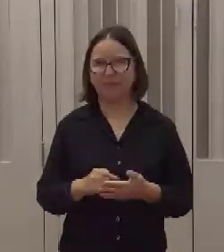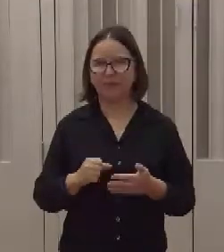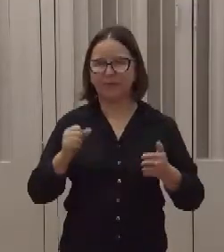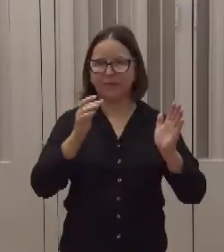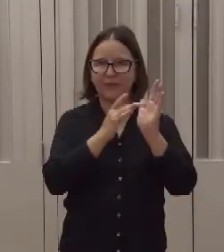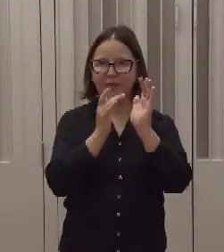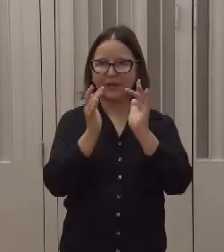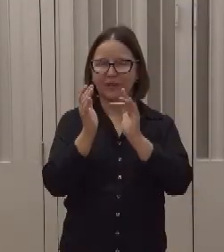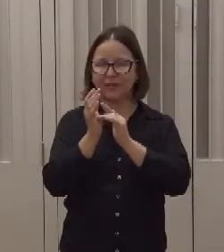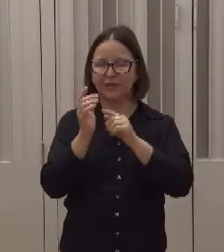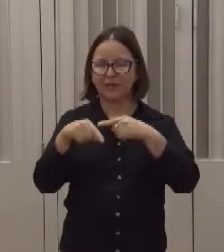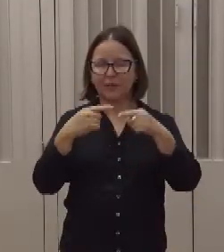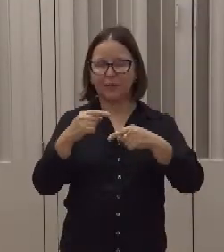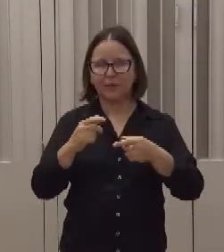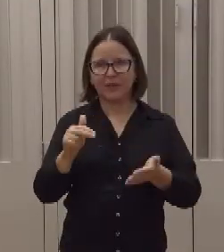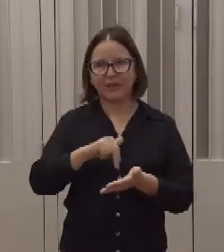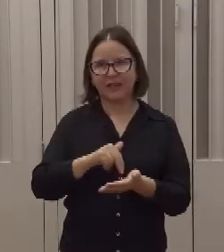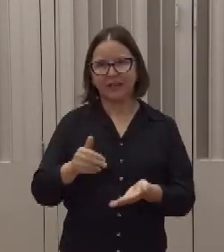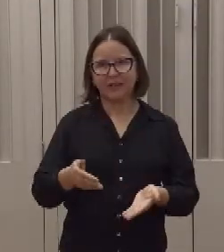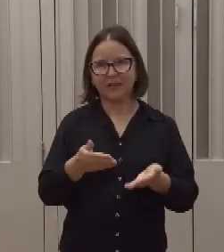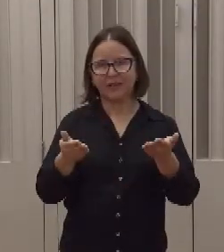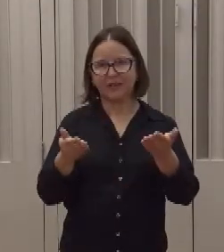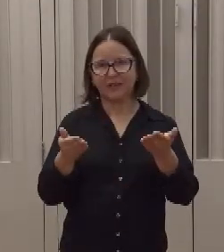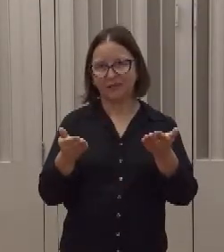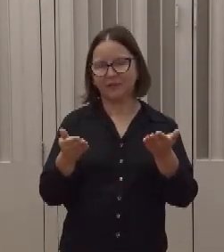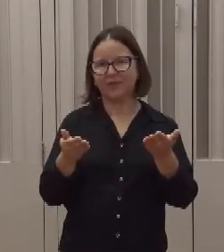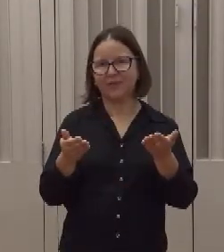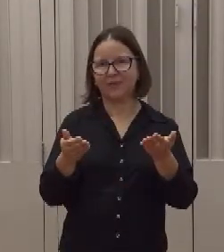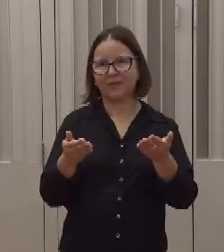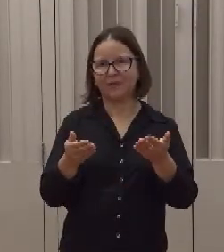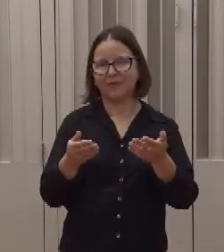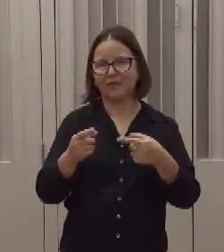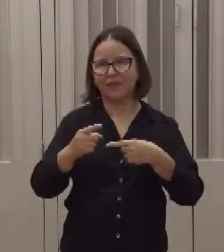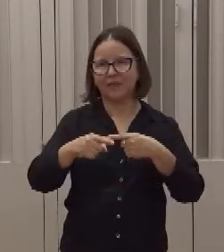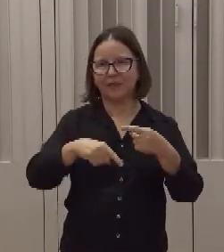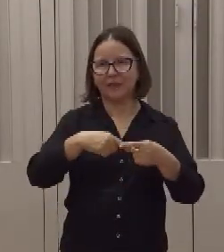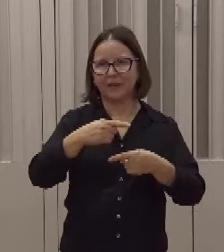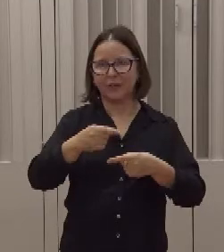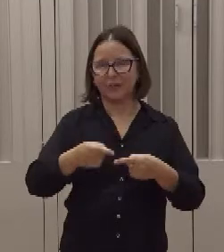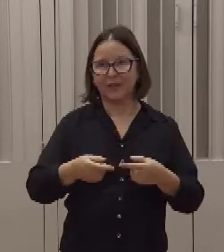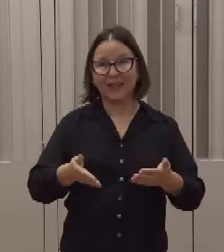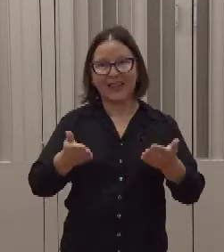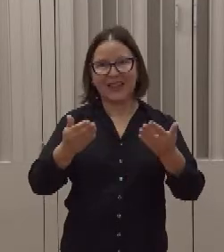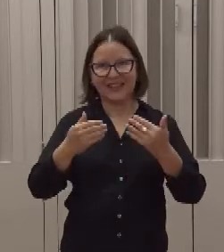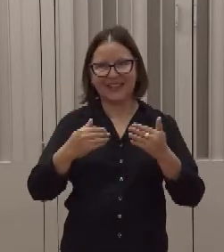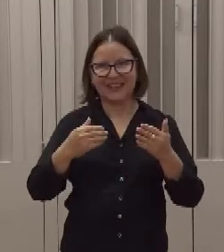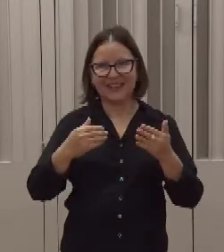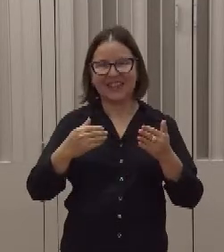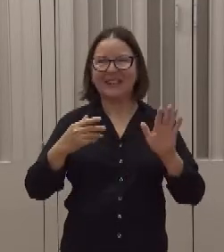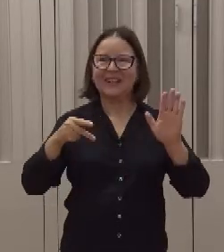Jesus, após sua ressurreição, após ter recebido a promessa do Pai,